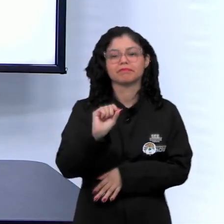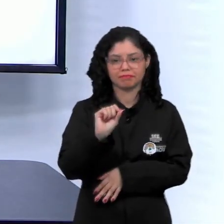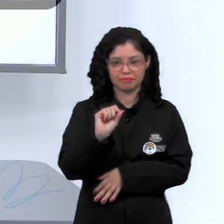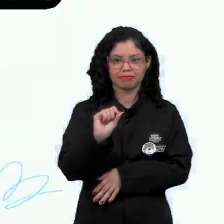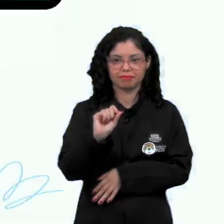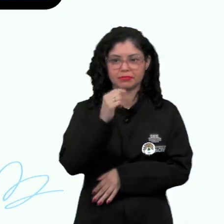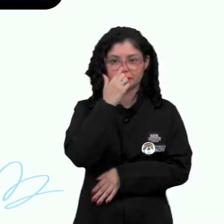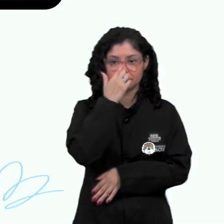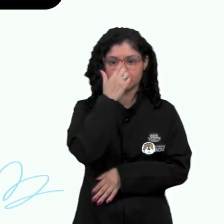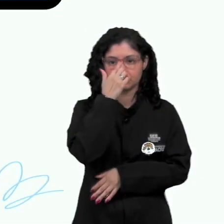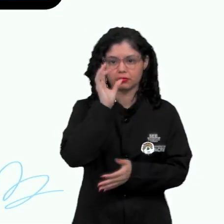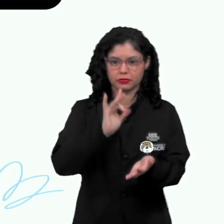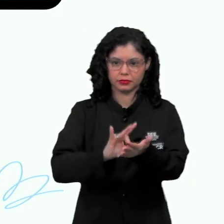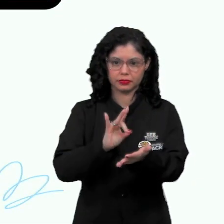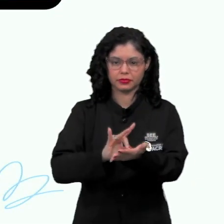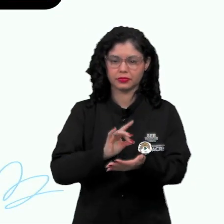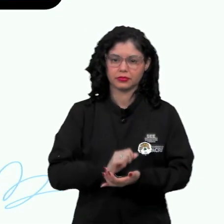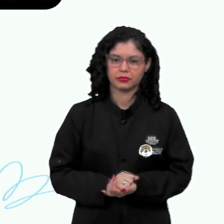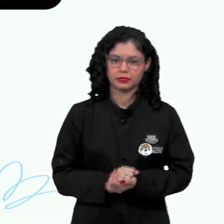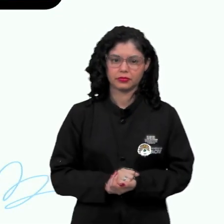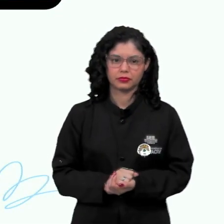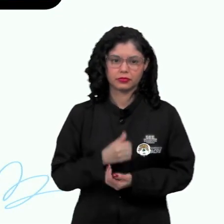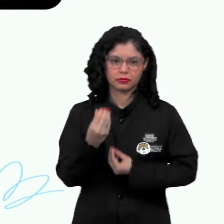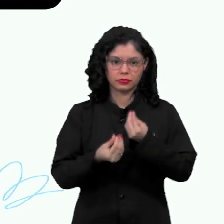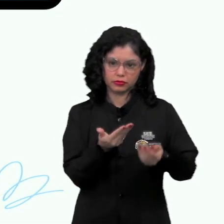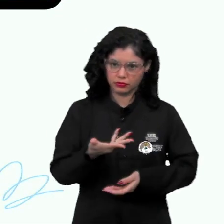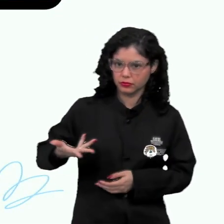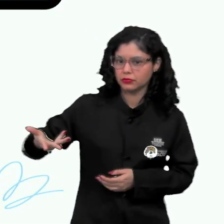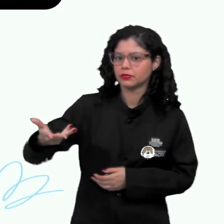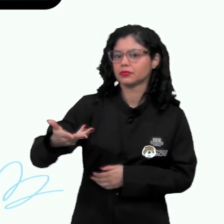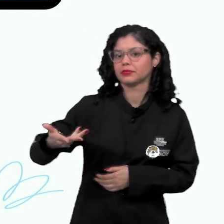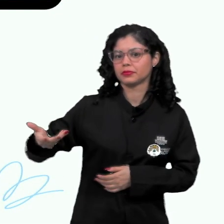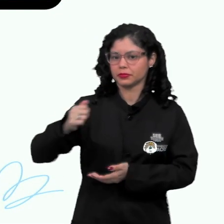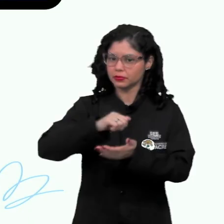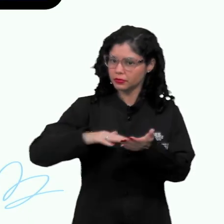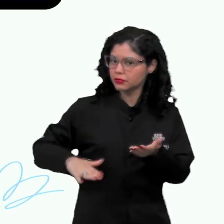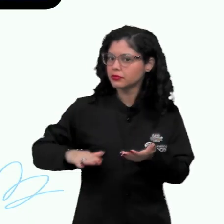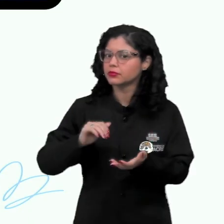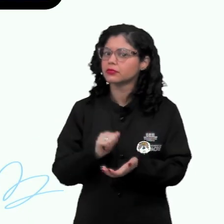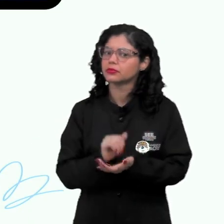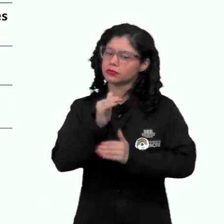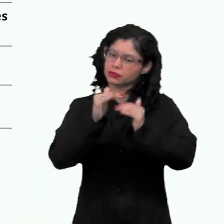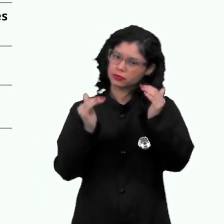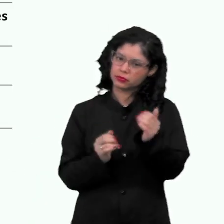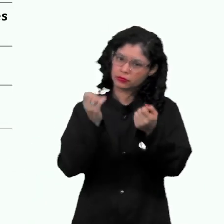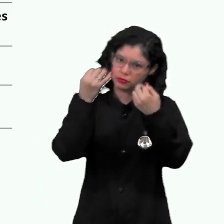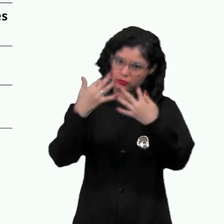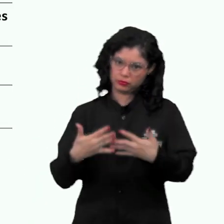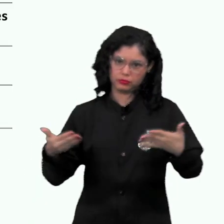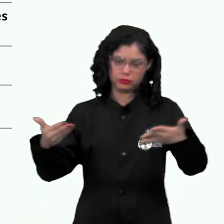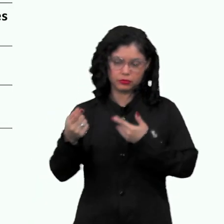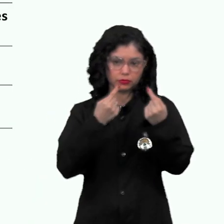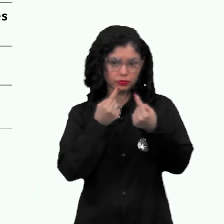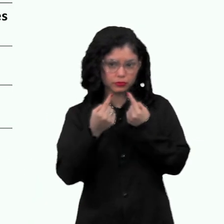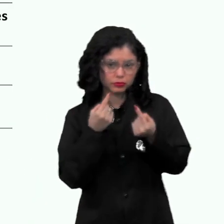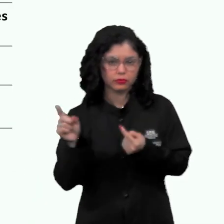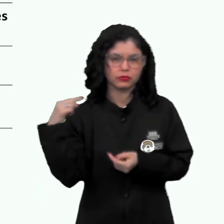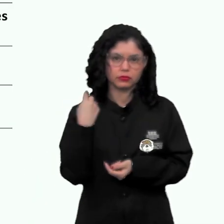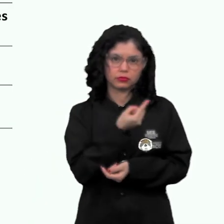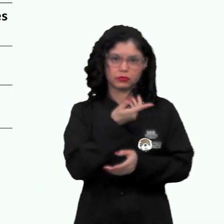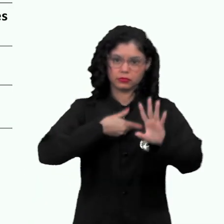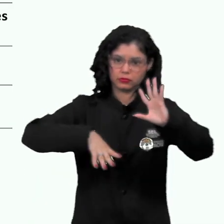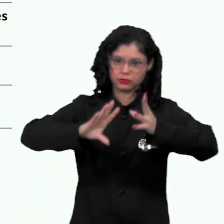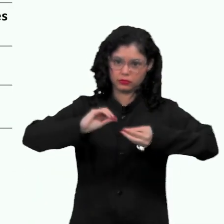é verdadeira. Então, com base nessa atividade, com tudo que nós conversamos, nós vamos